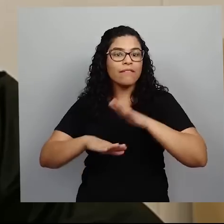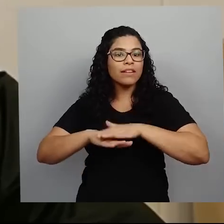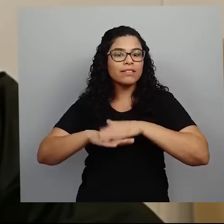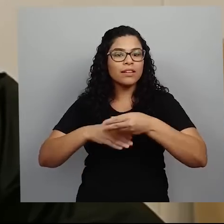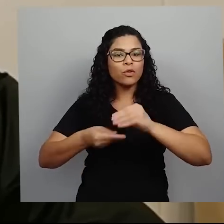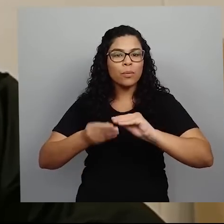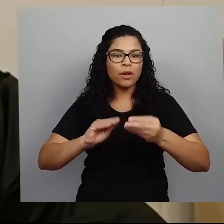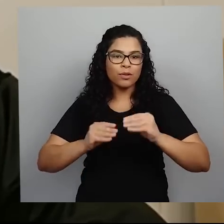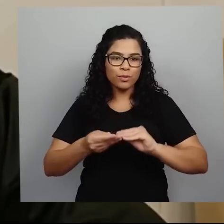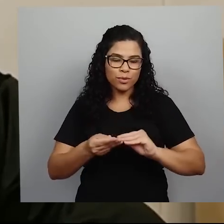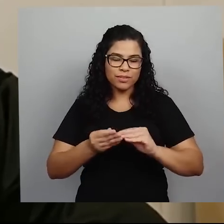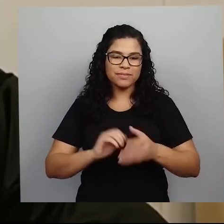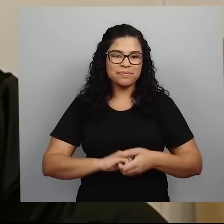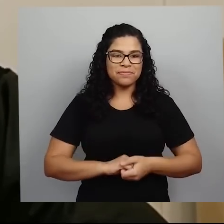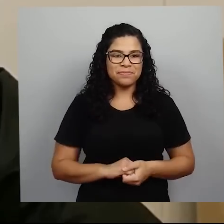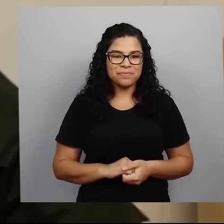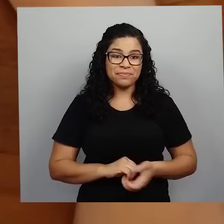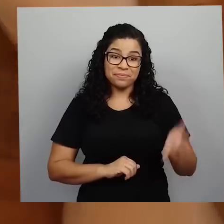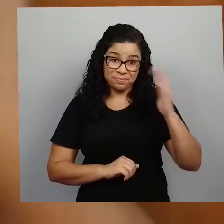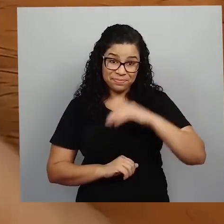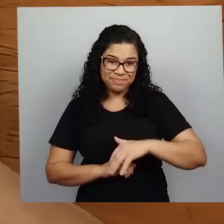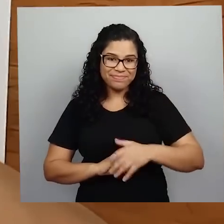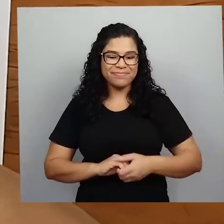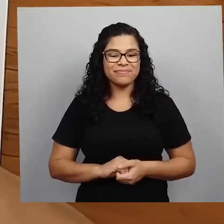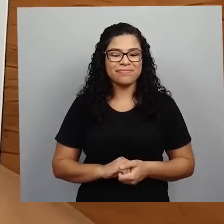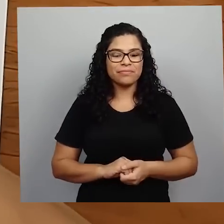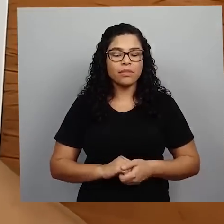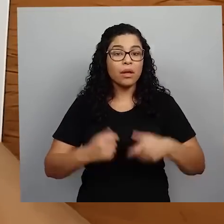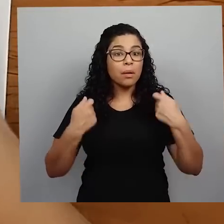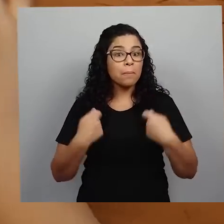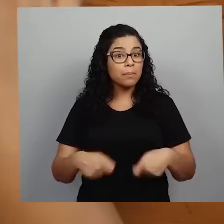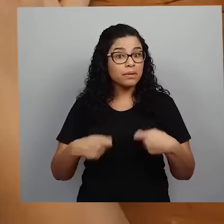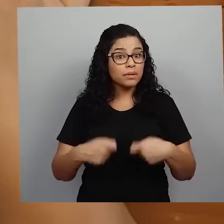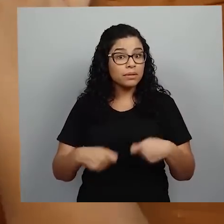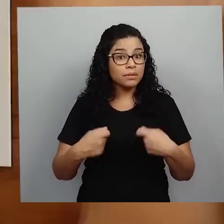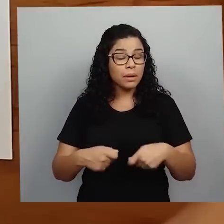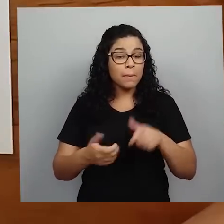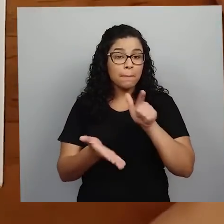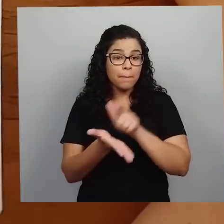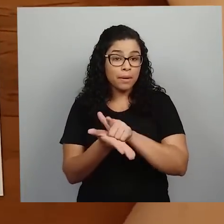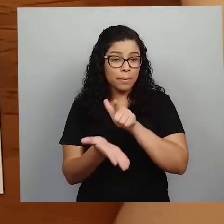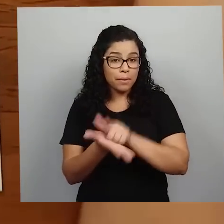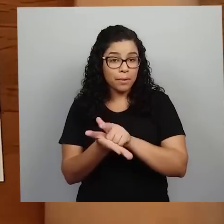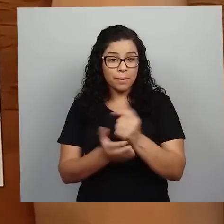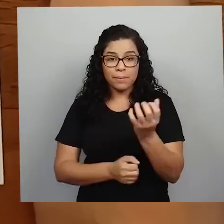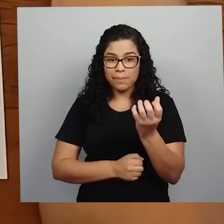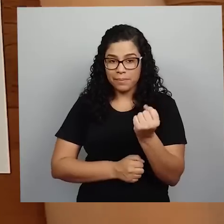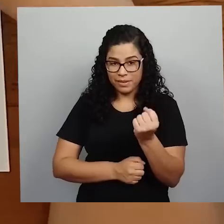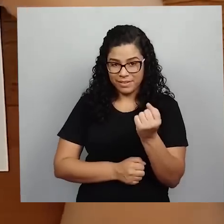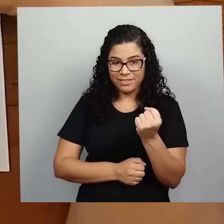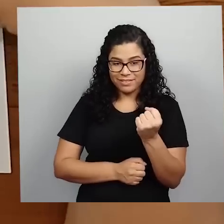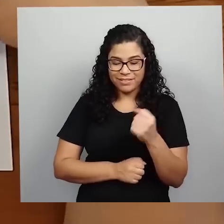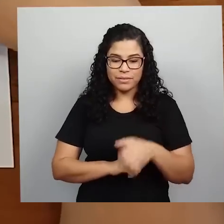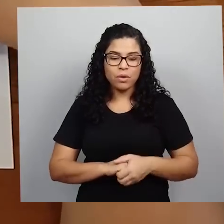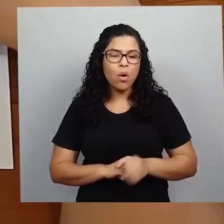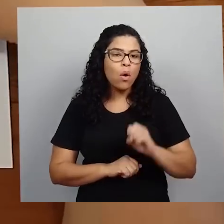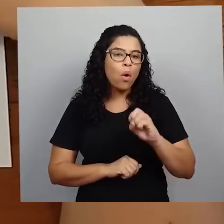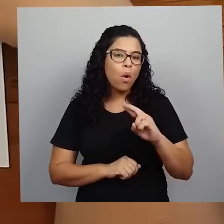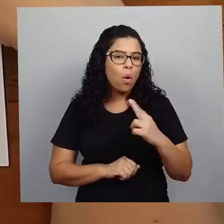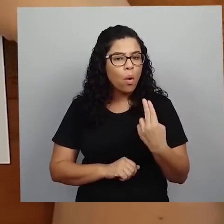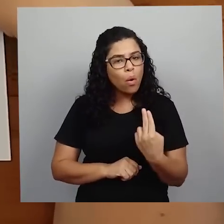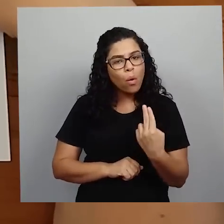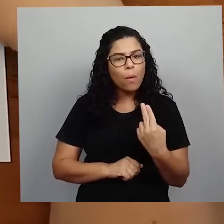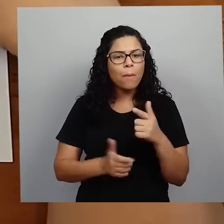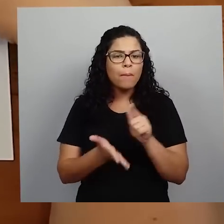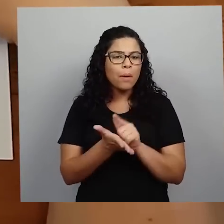dobradura dele, tá bom? Vamos lá? Nós vamos precisar de uma folha, pode ser uma folha de sulfite ou qualquer outro tipo